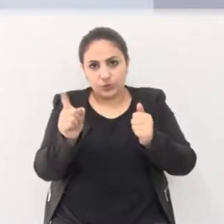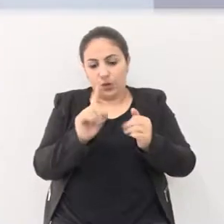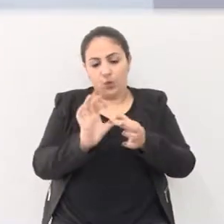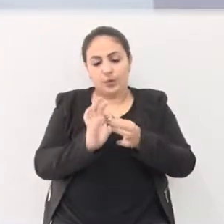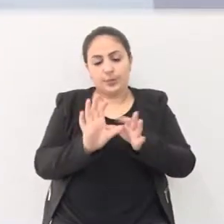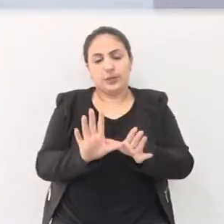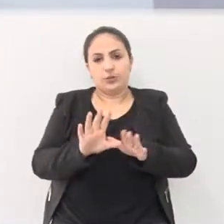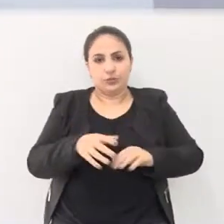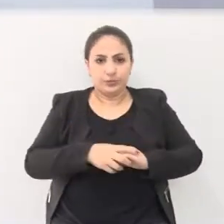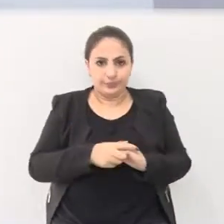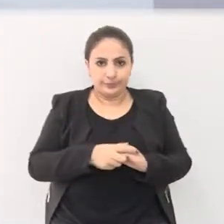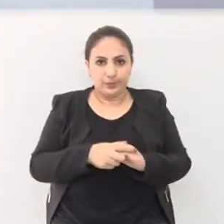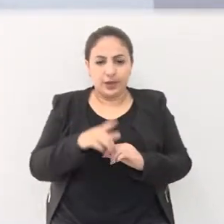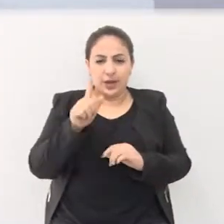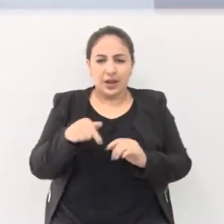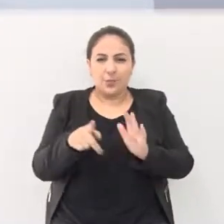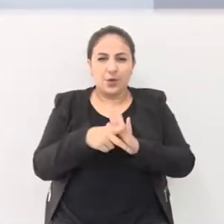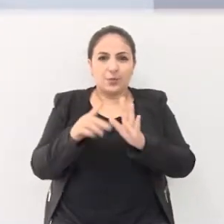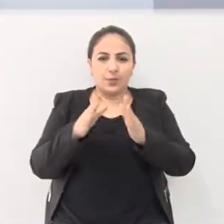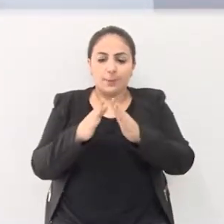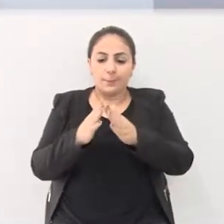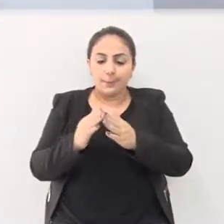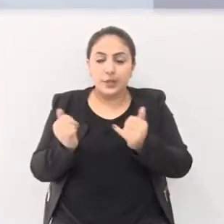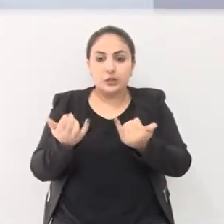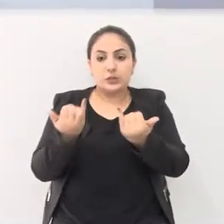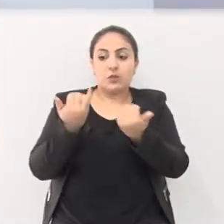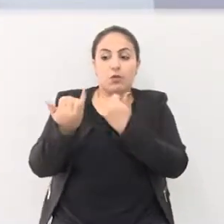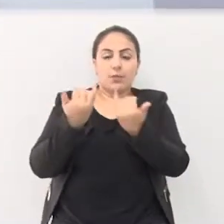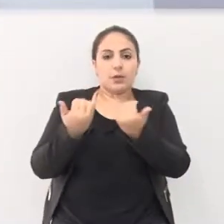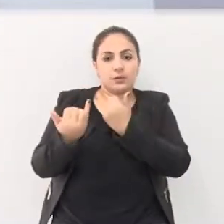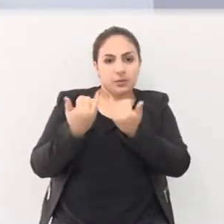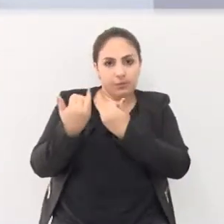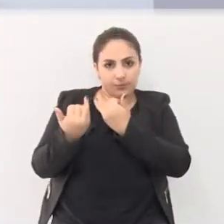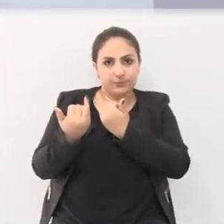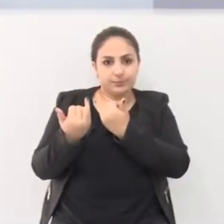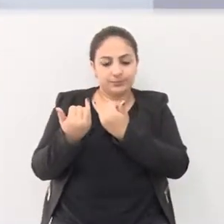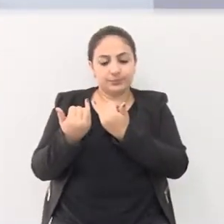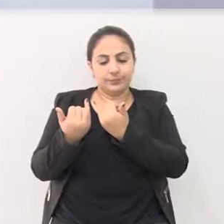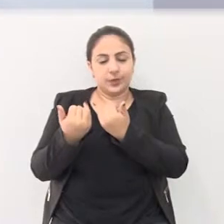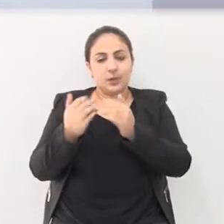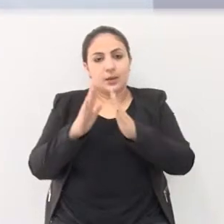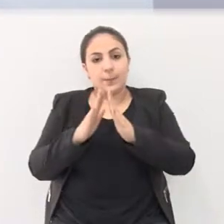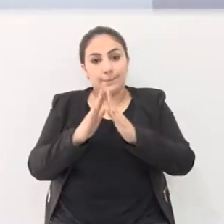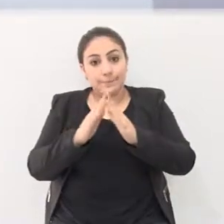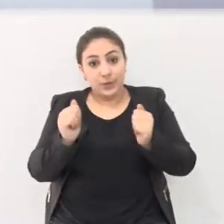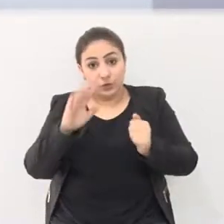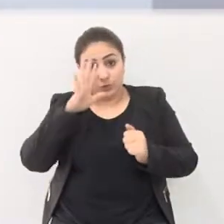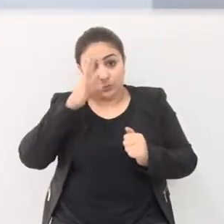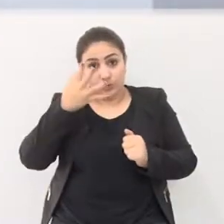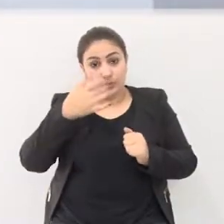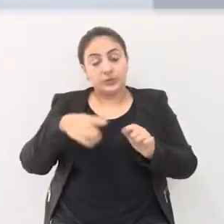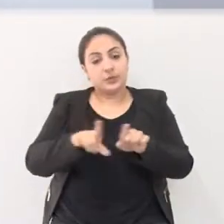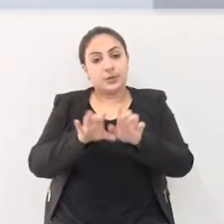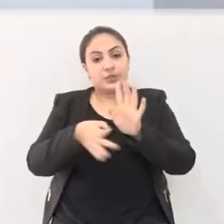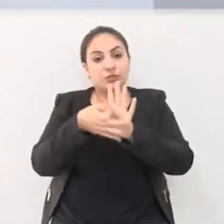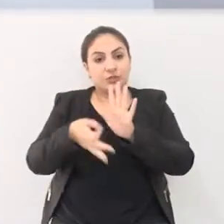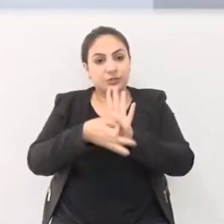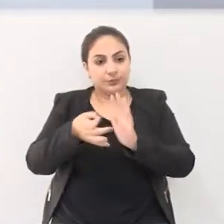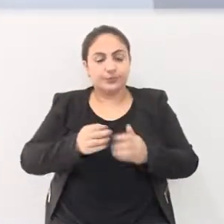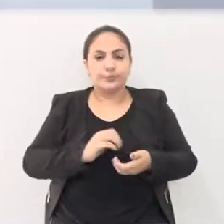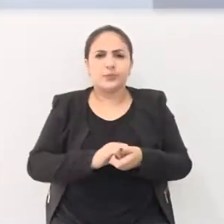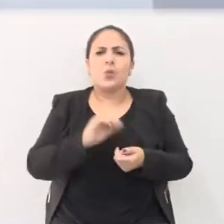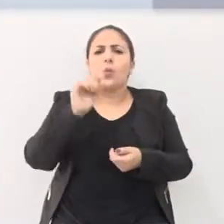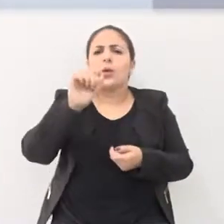não deliberativos, que a gente chama, que são os pedidos de informação, né? Os pedidos de providência e as